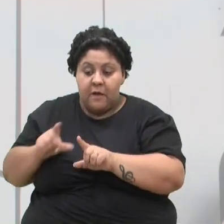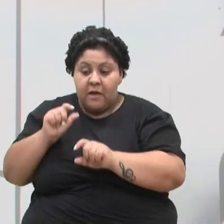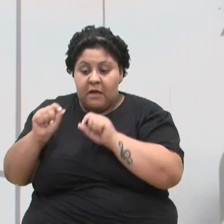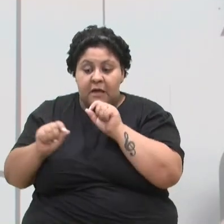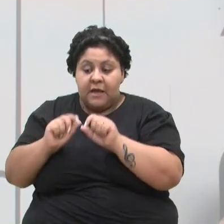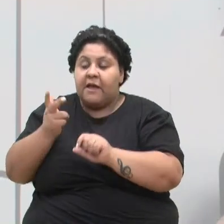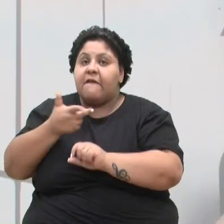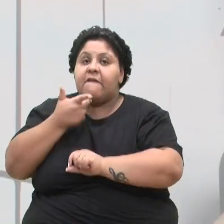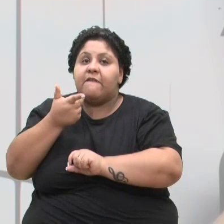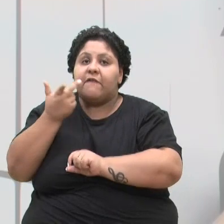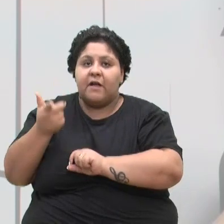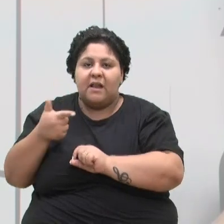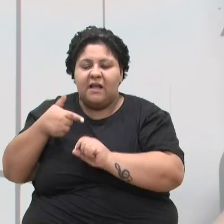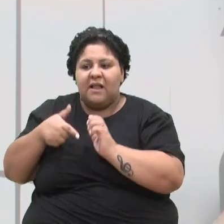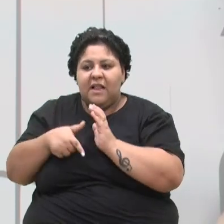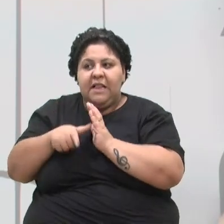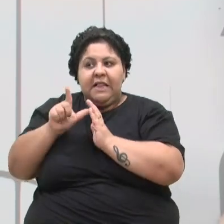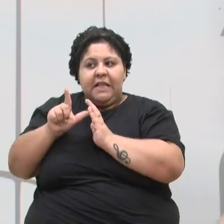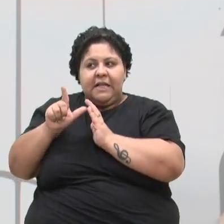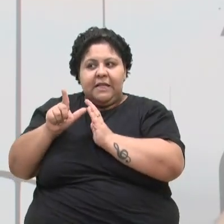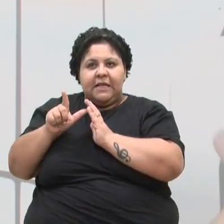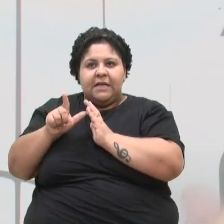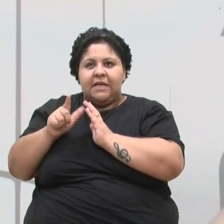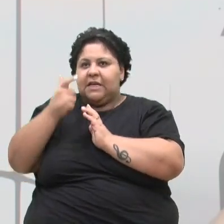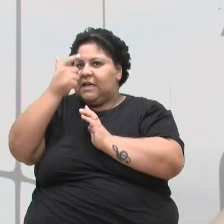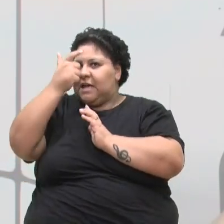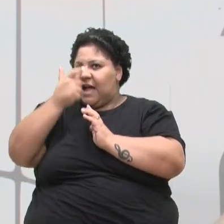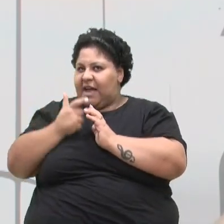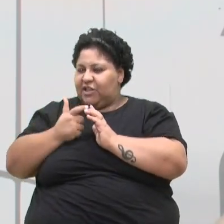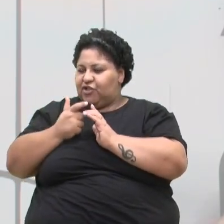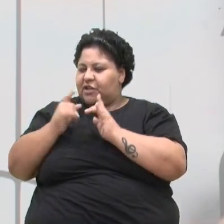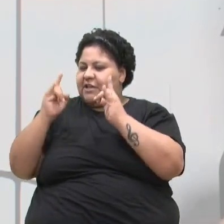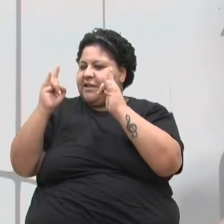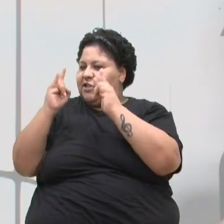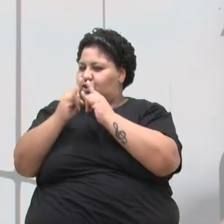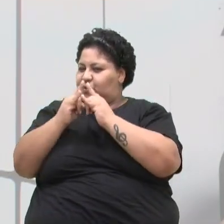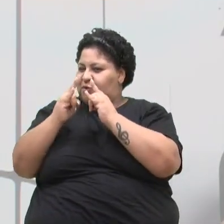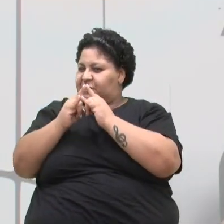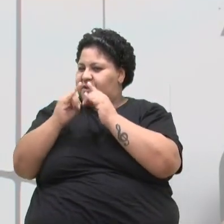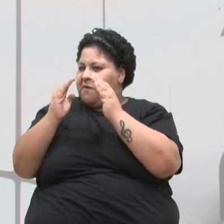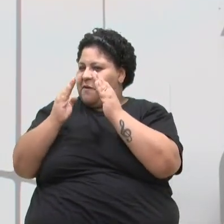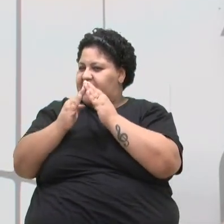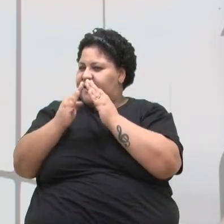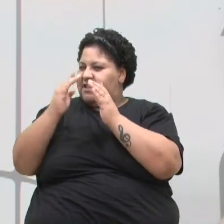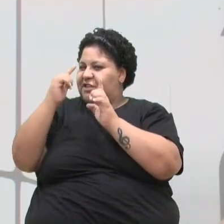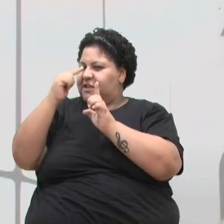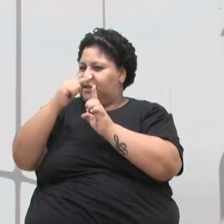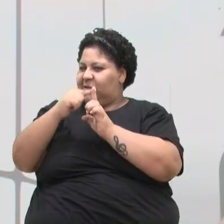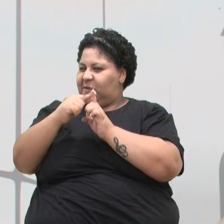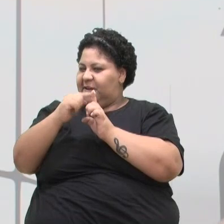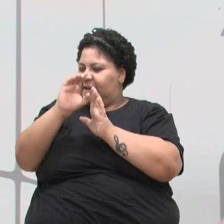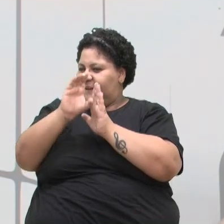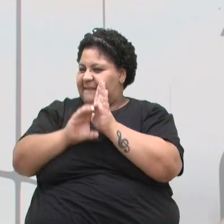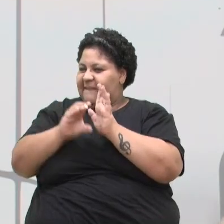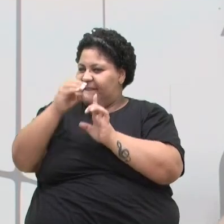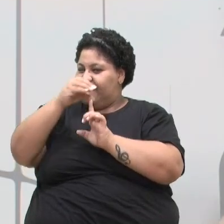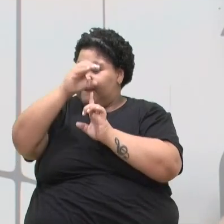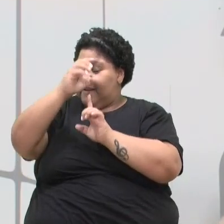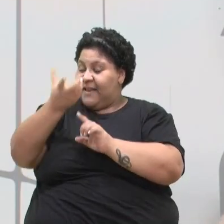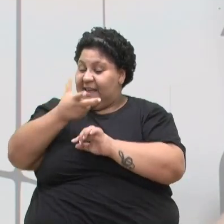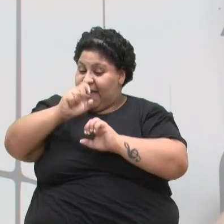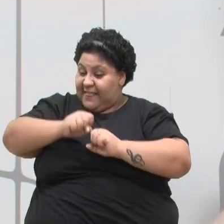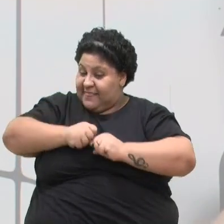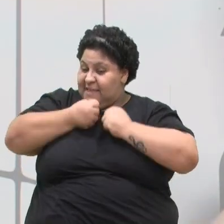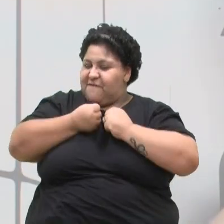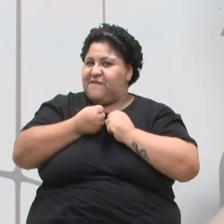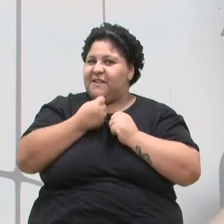vê a fala anterior parece que a instituição, a Mitra Diocesana, estaria a defender um monopólio. Eu acho que